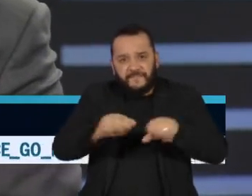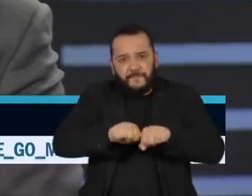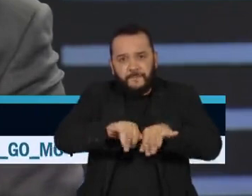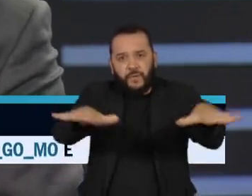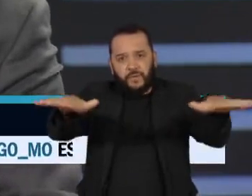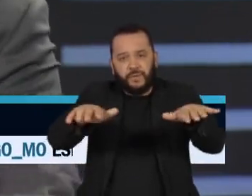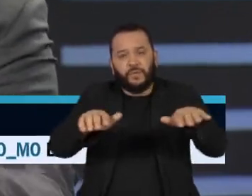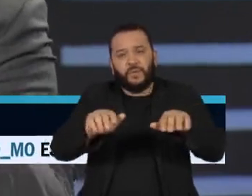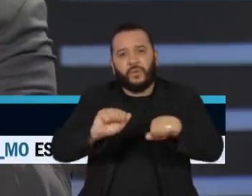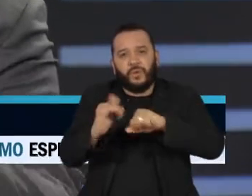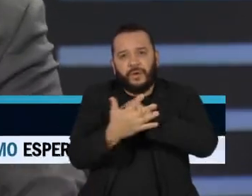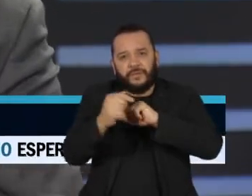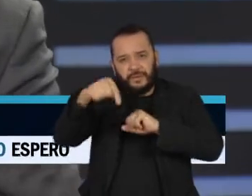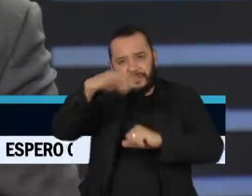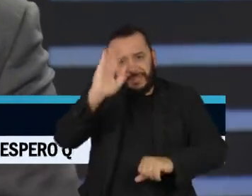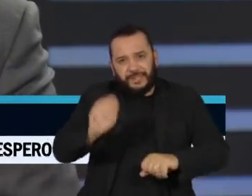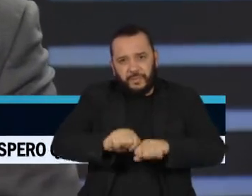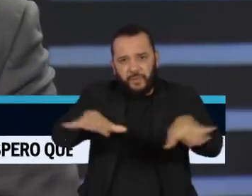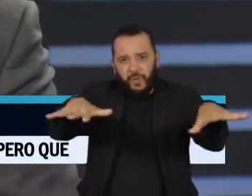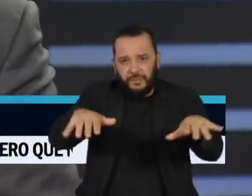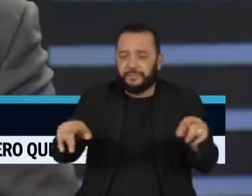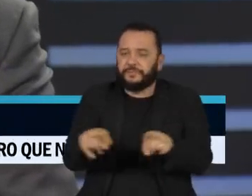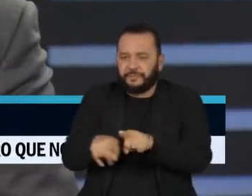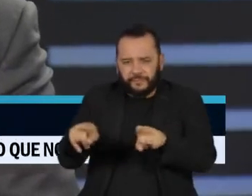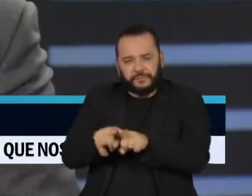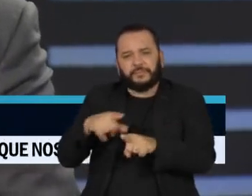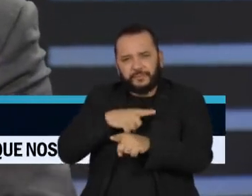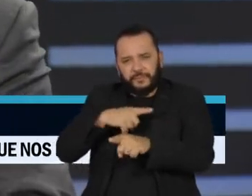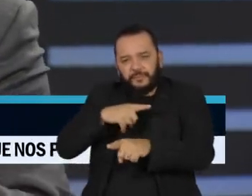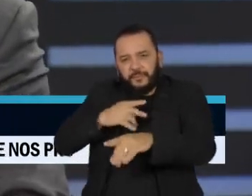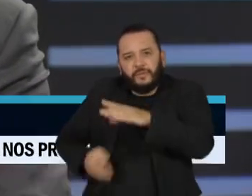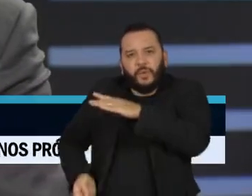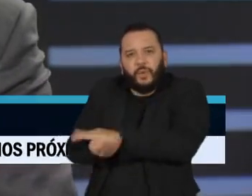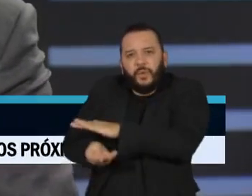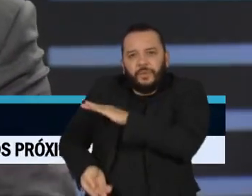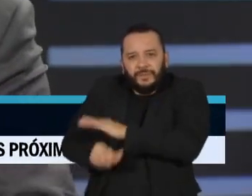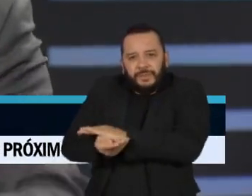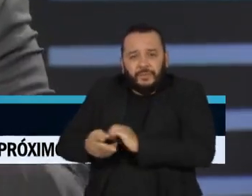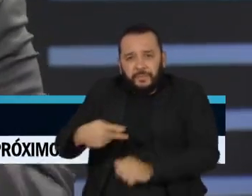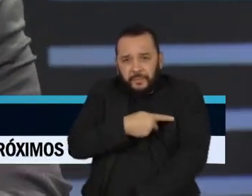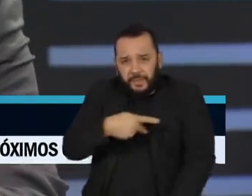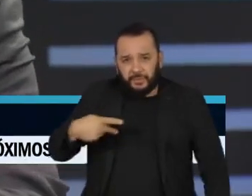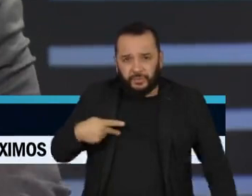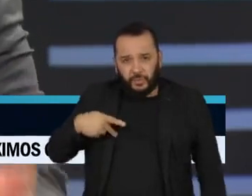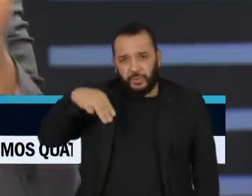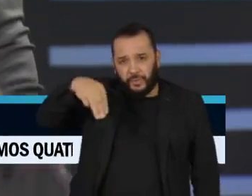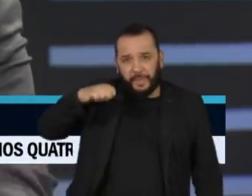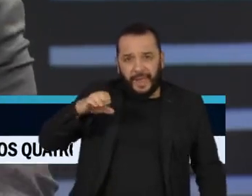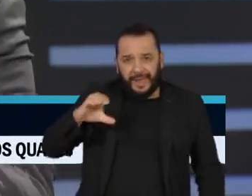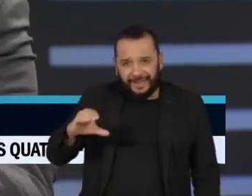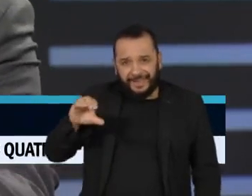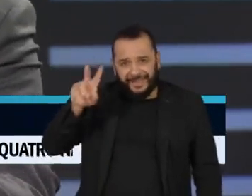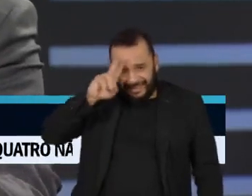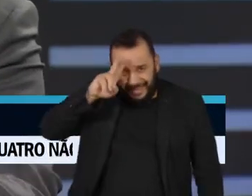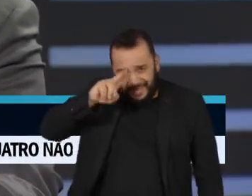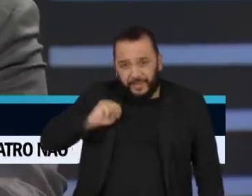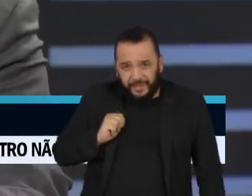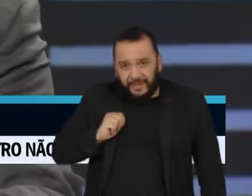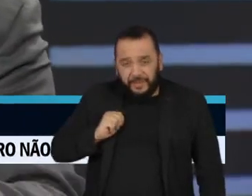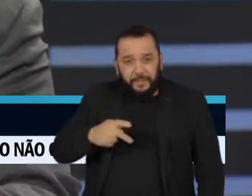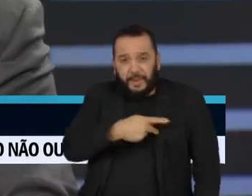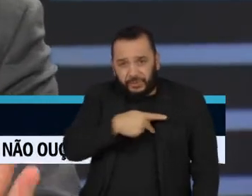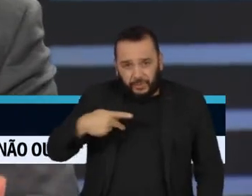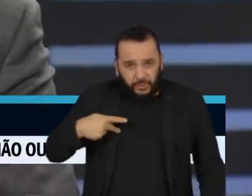escândalo de corrupção incluindo cobrança de propina em barras de ouro por pastores evangélicos indicados por ele no Ministério da Educação